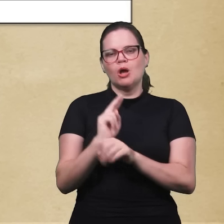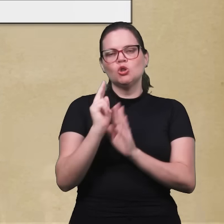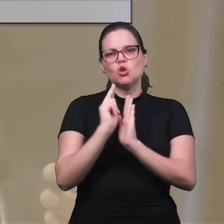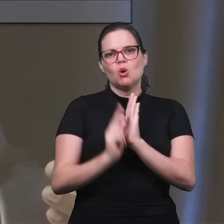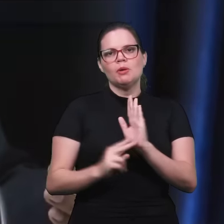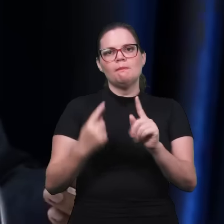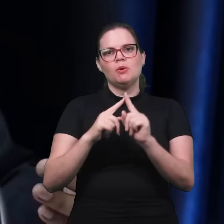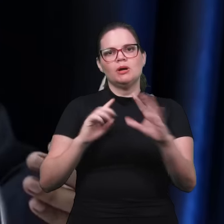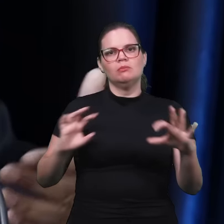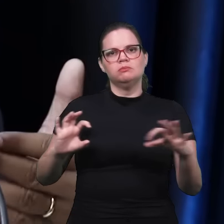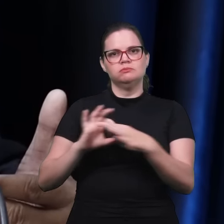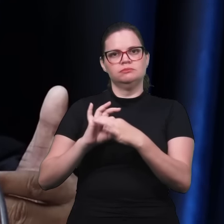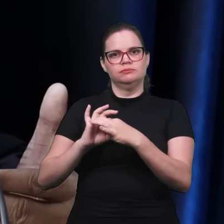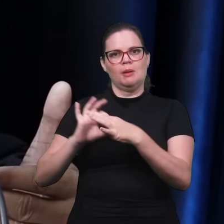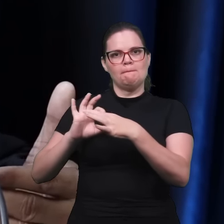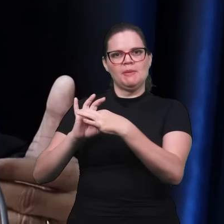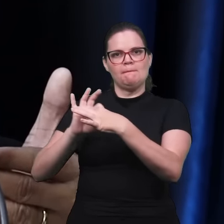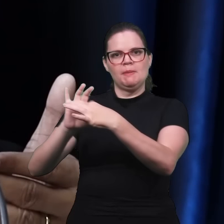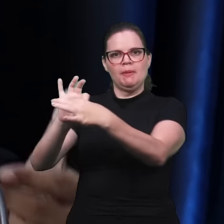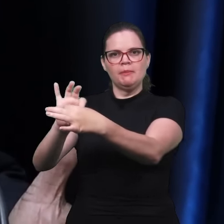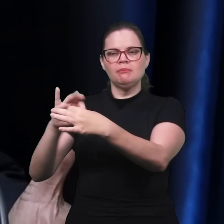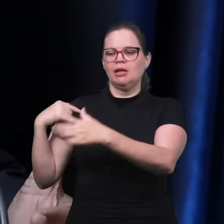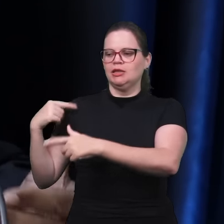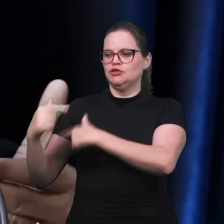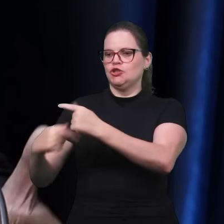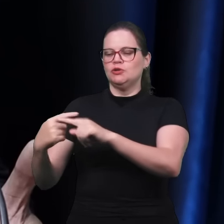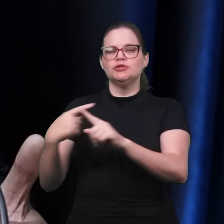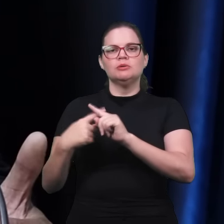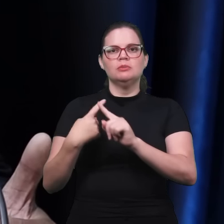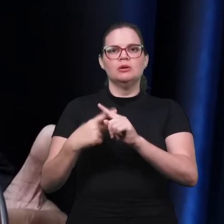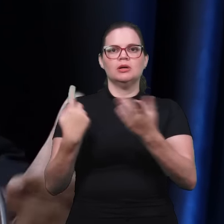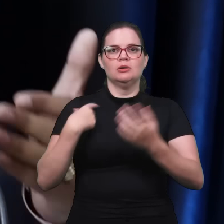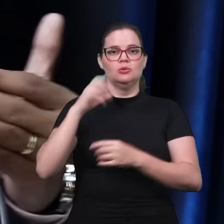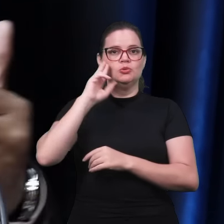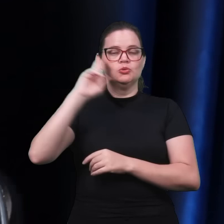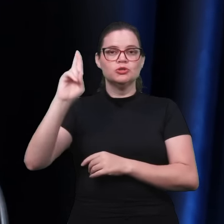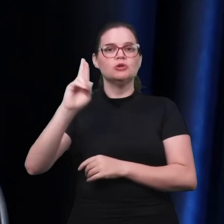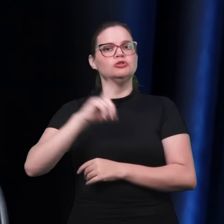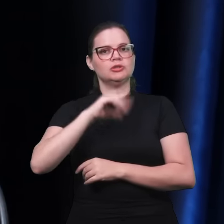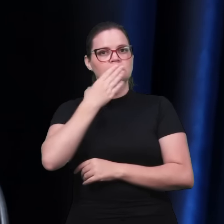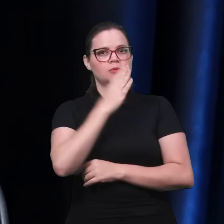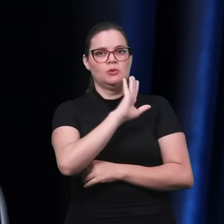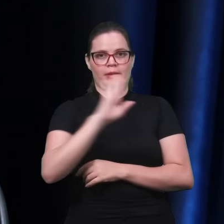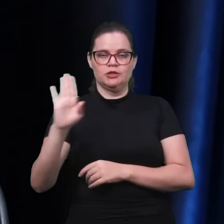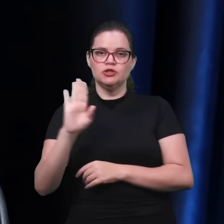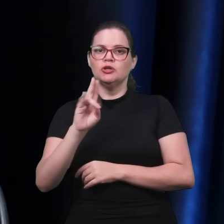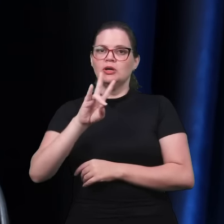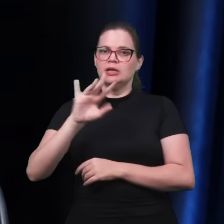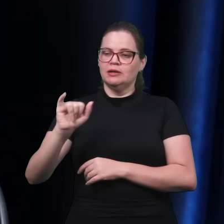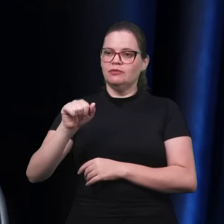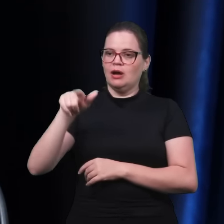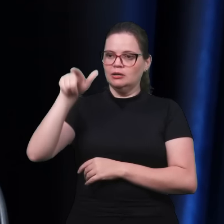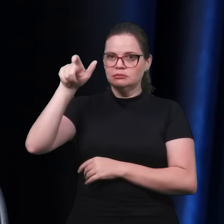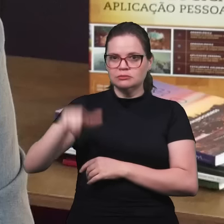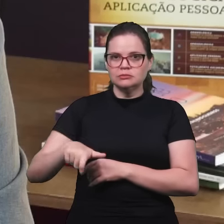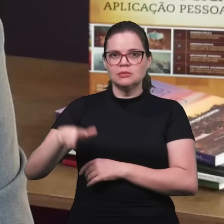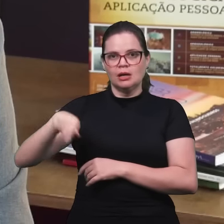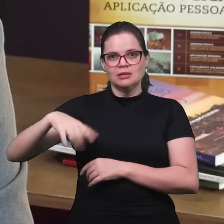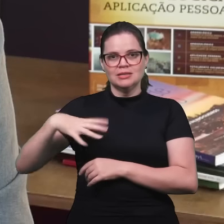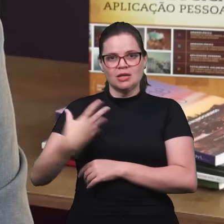elos da promessa do Senhor, do reino, que chegaria até Jesus. Porque é interessante quando nós